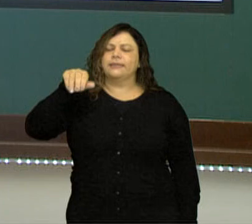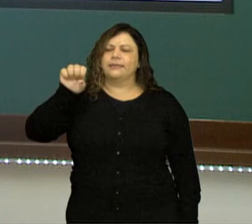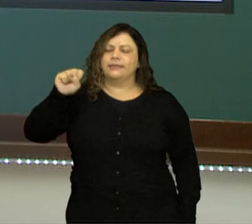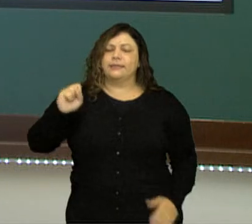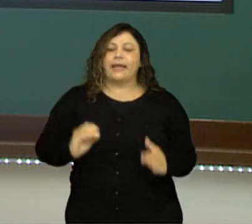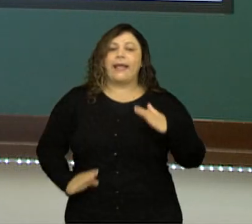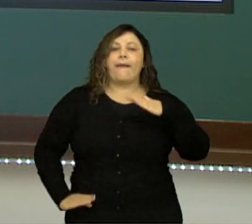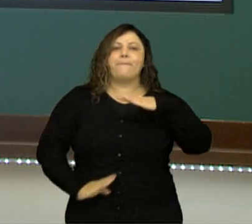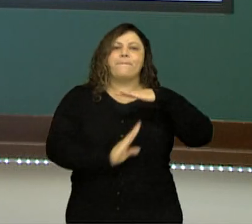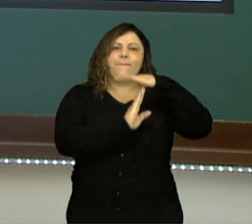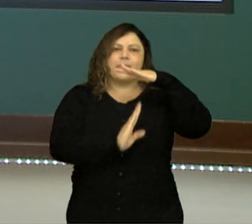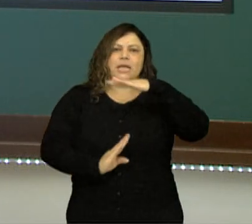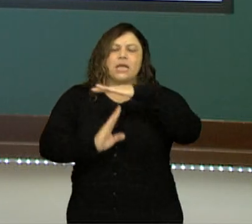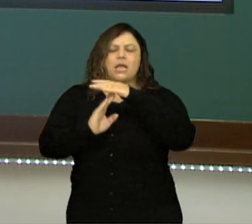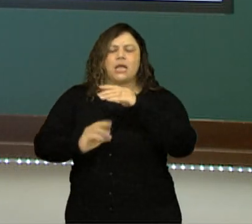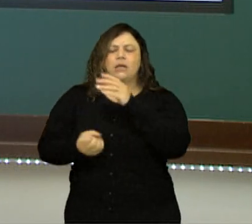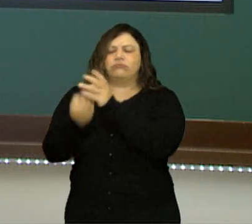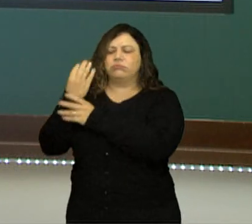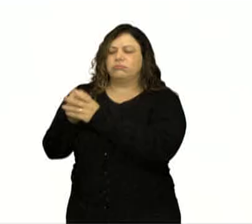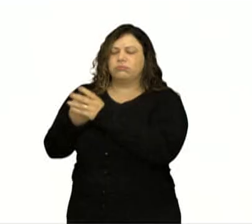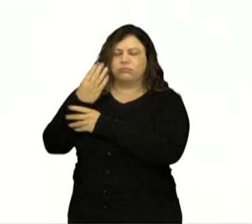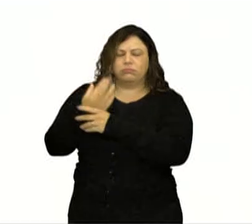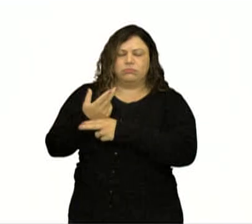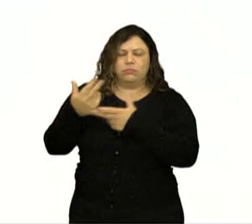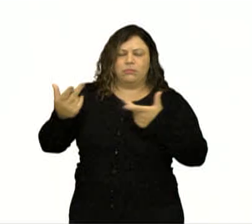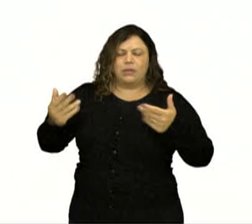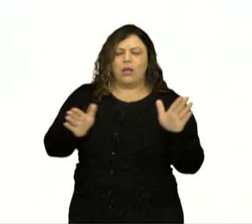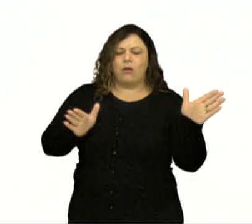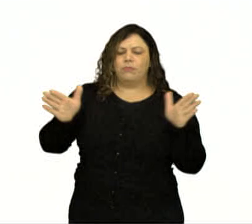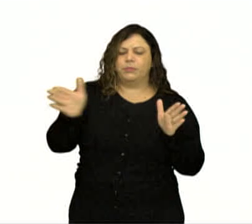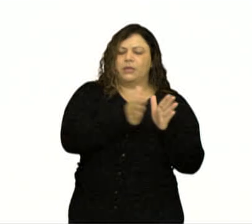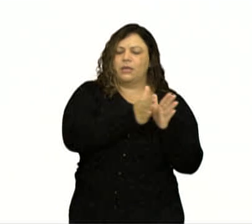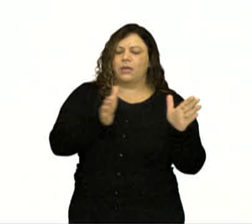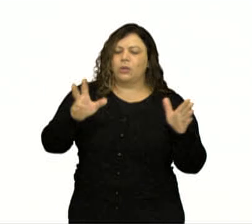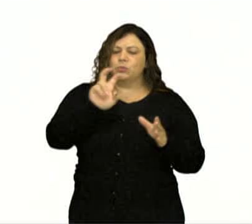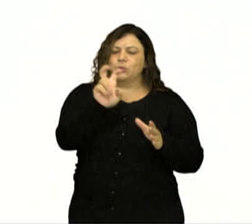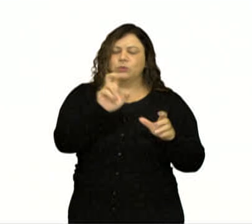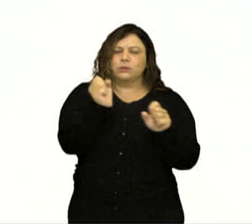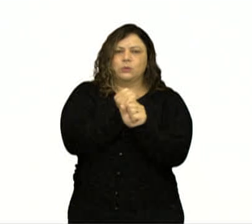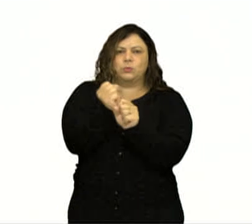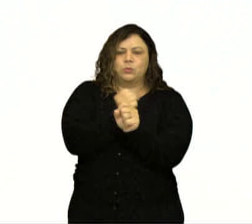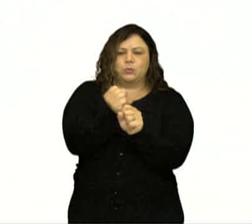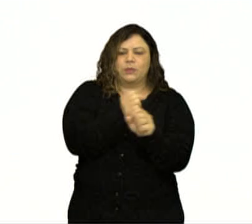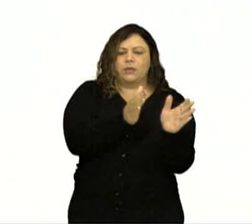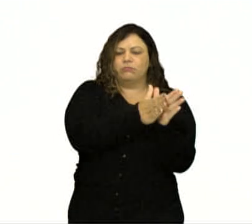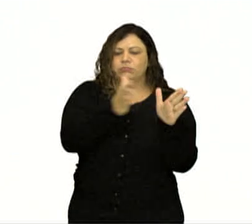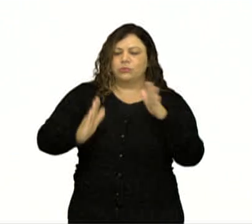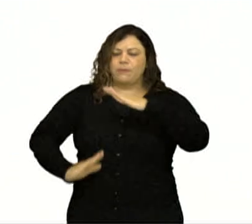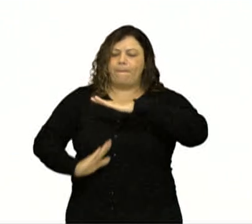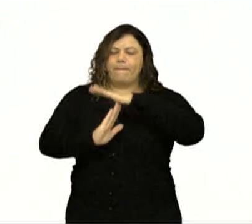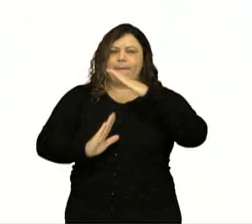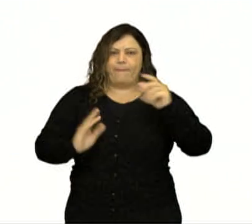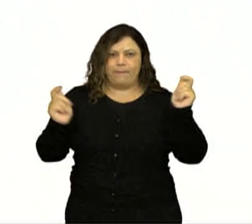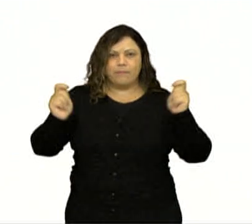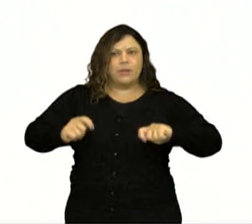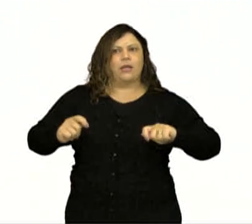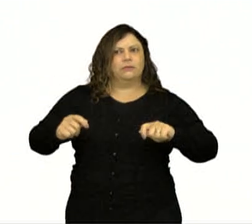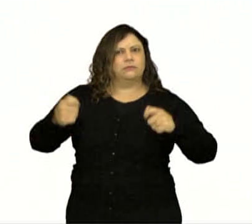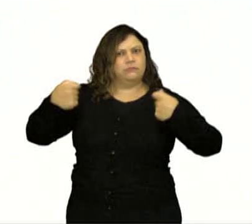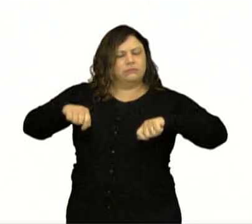serem alcançadas em prazos de 5 anos. Então, de 5 em 5 anos, metas estabelecidas para serem